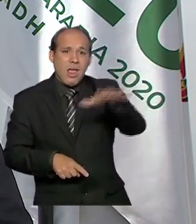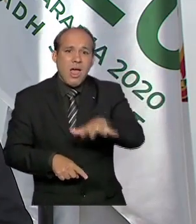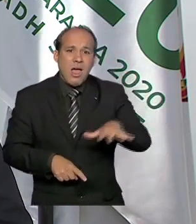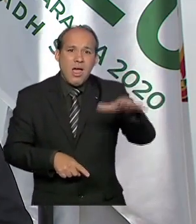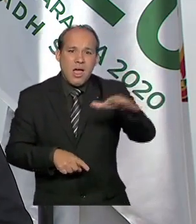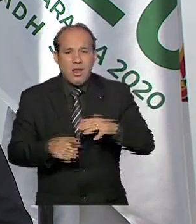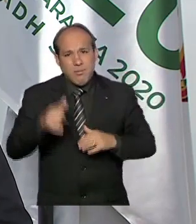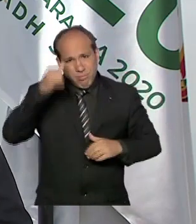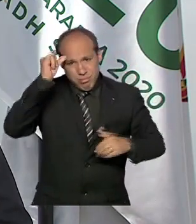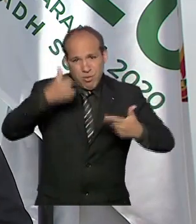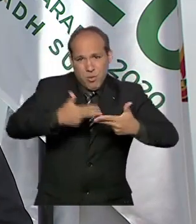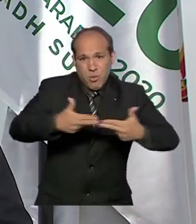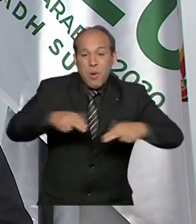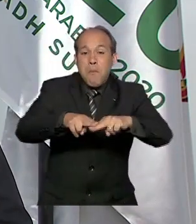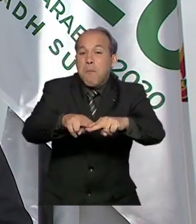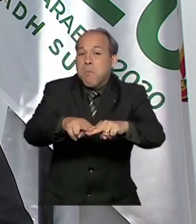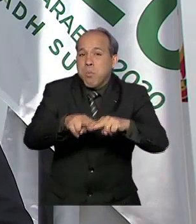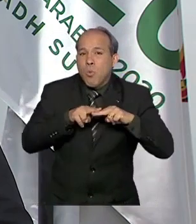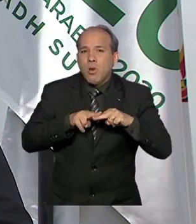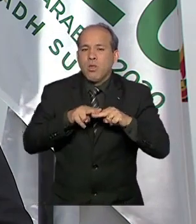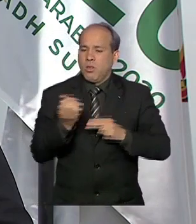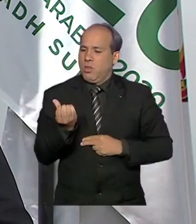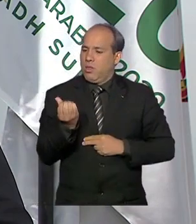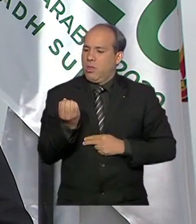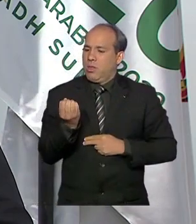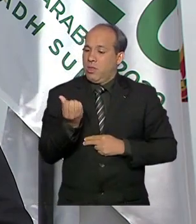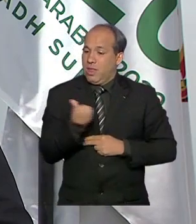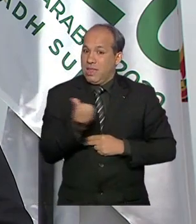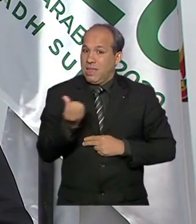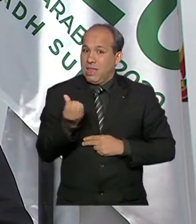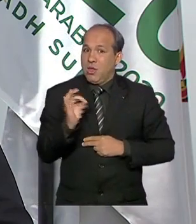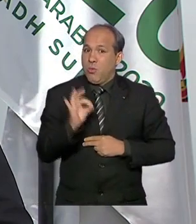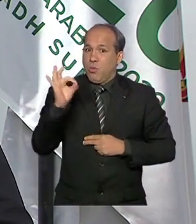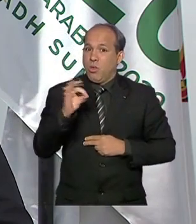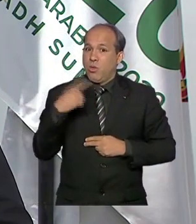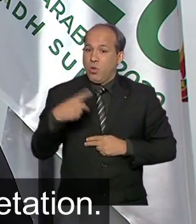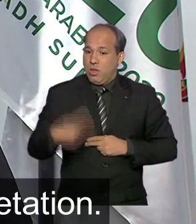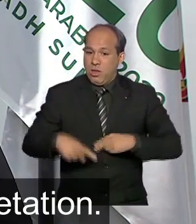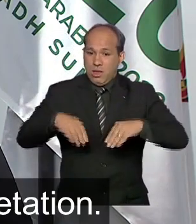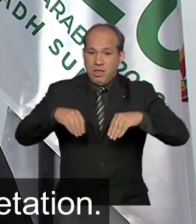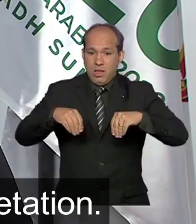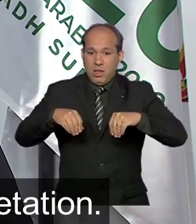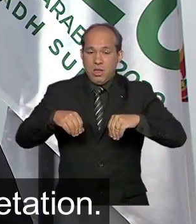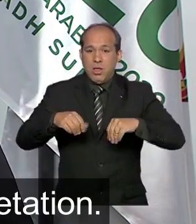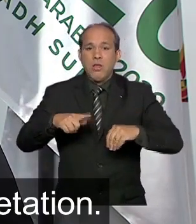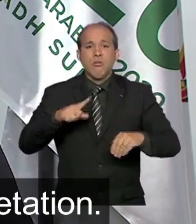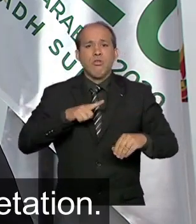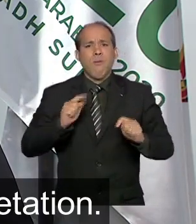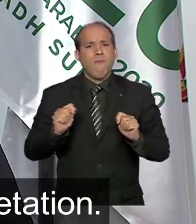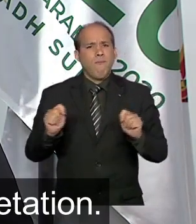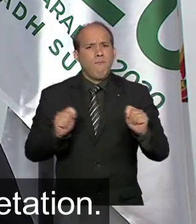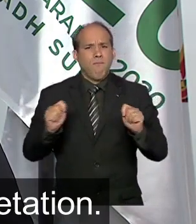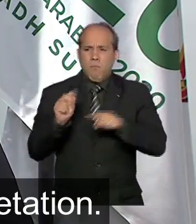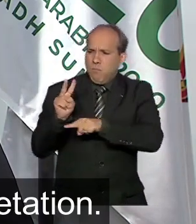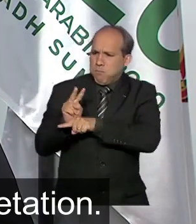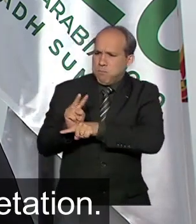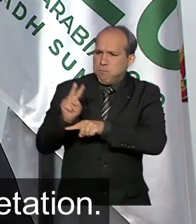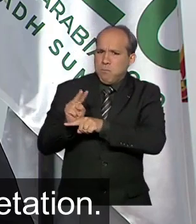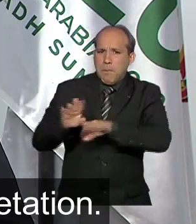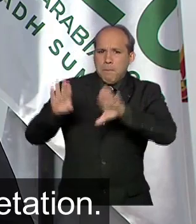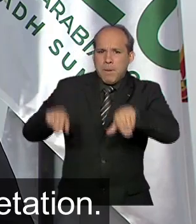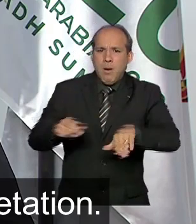a pecuária por isso cerca de sessenta e Seis por cento de nosso território se encontra preservado